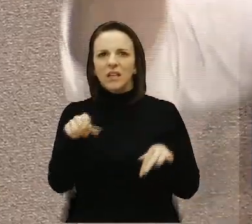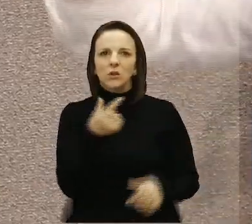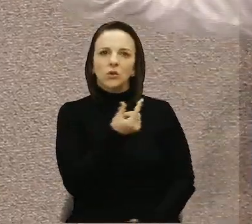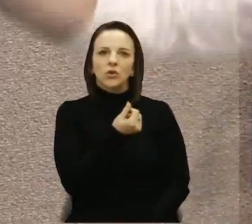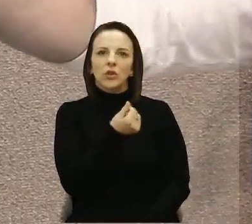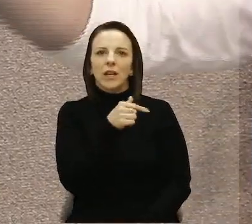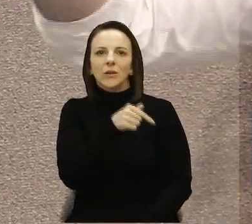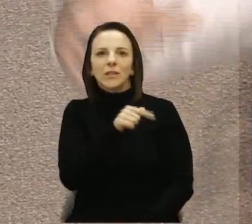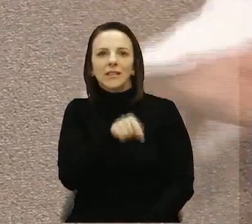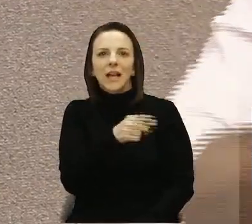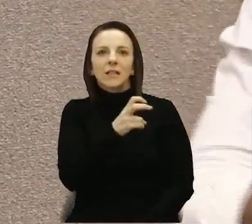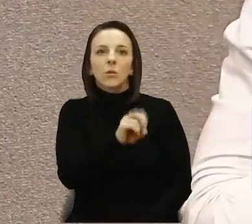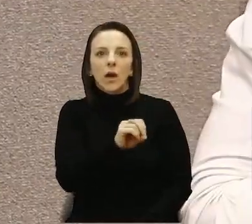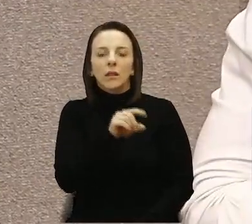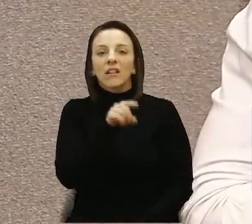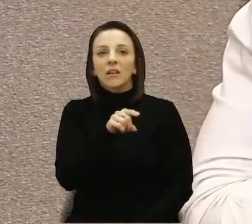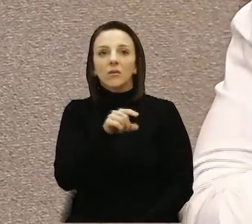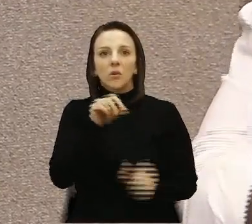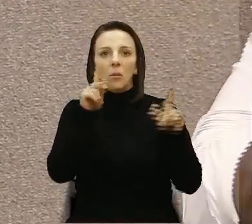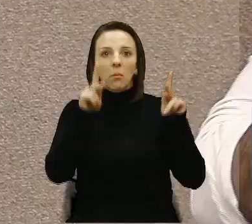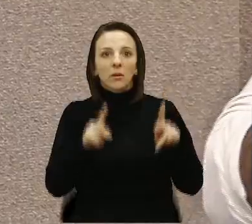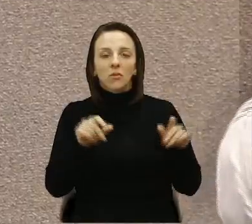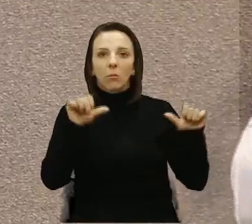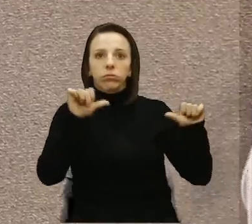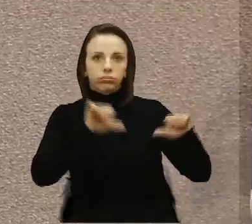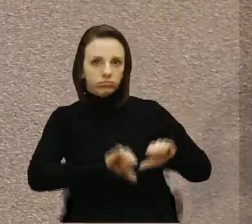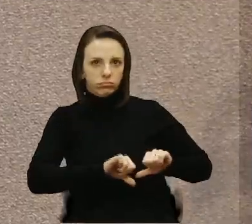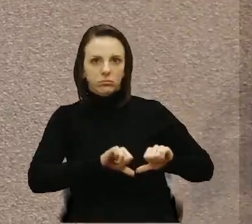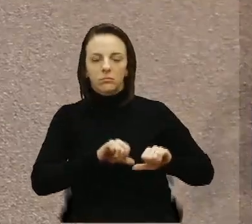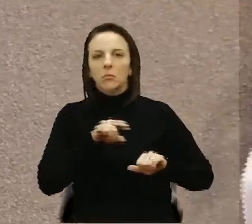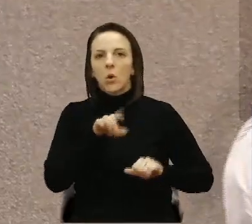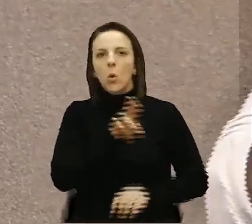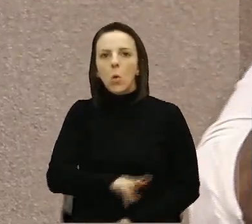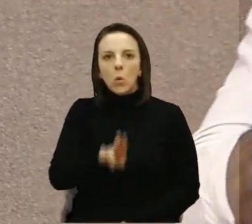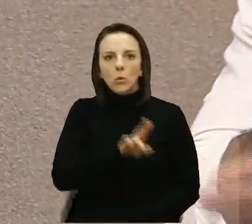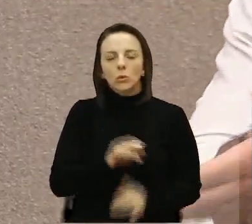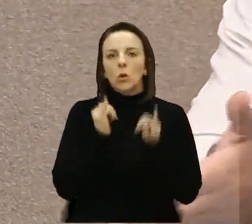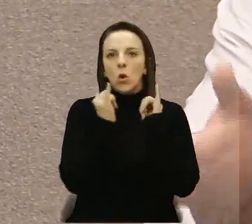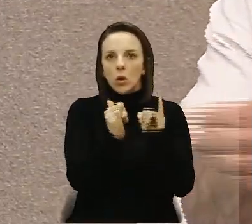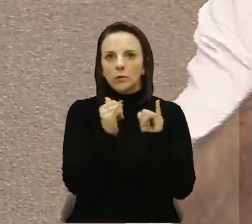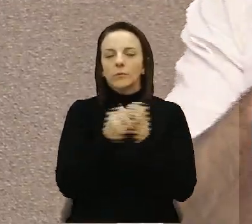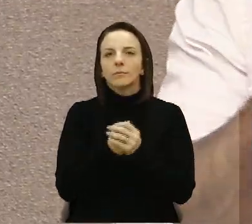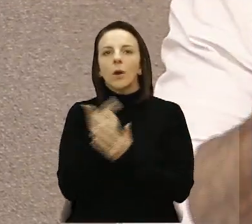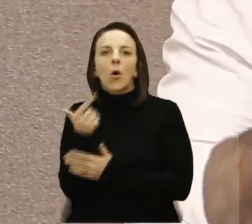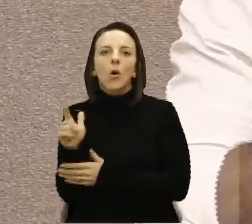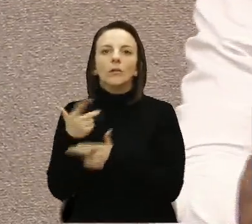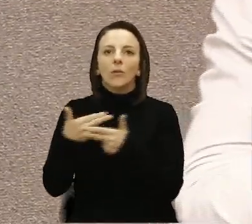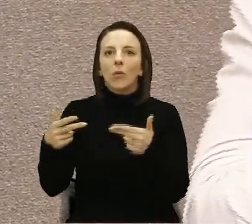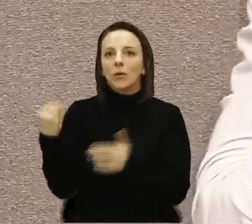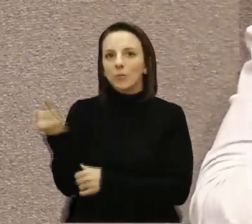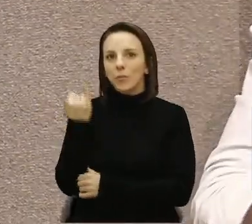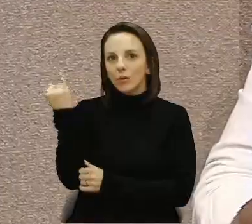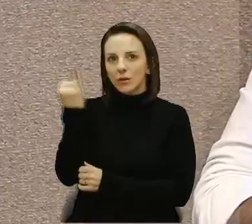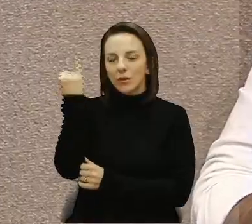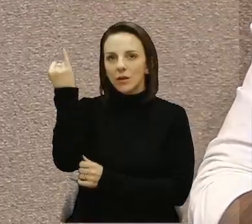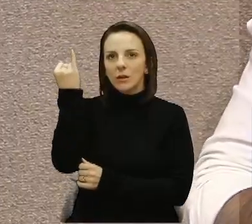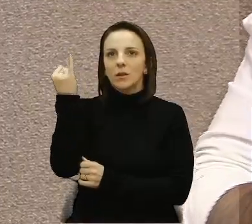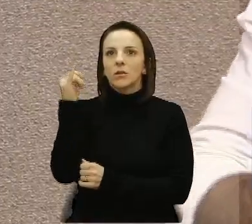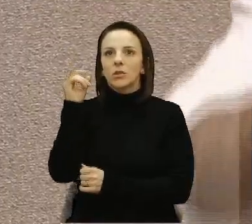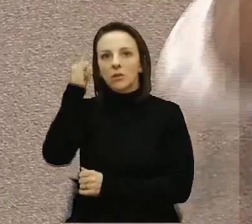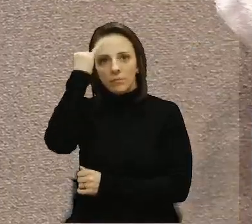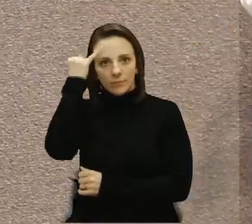Isso desestimula a utilização do ônibus. Outro ponto importante que o vereador Zé D'Ambrosio falou a respeito da tarifa